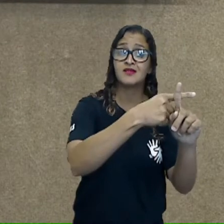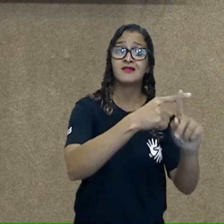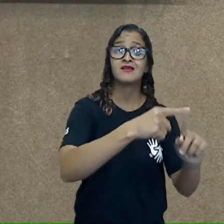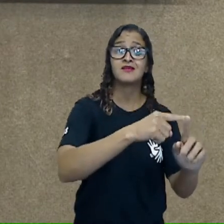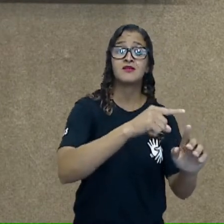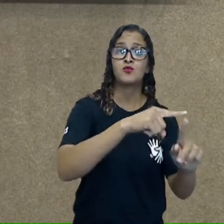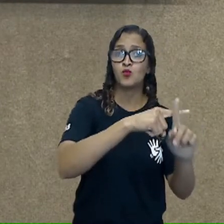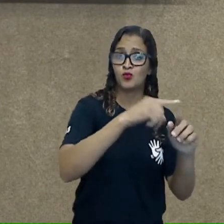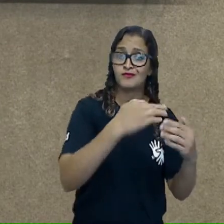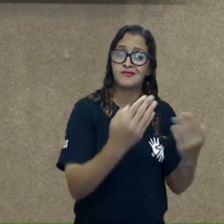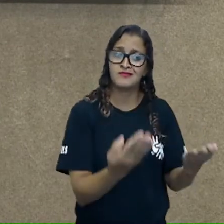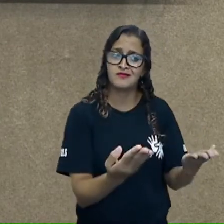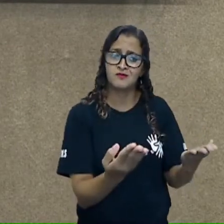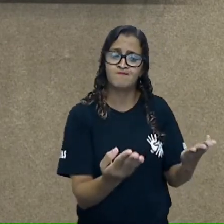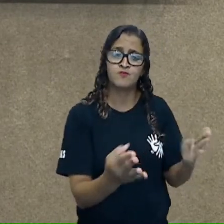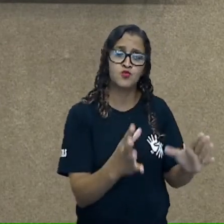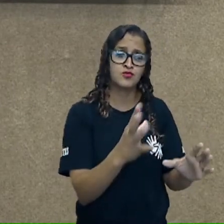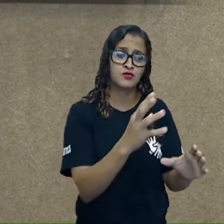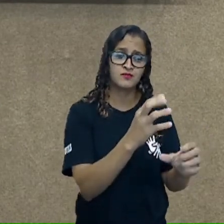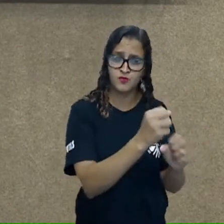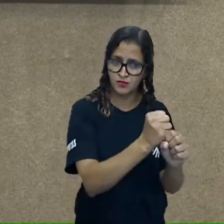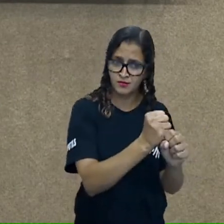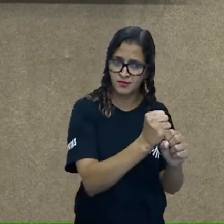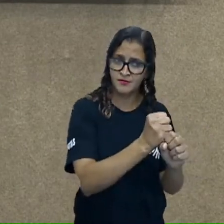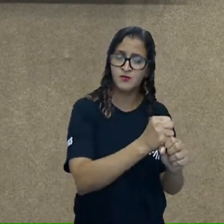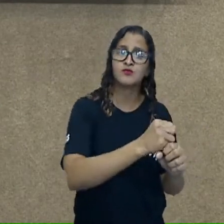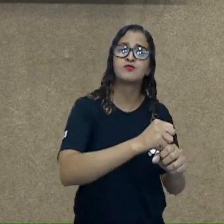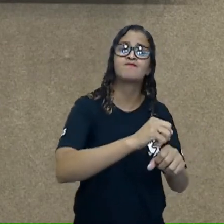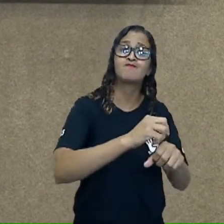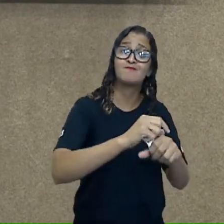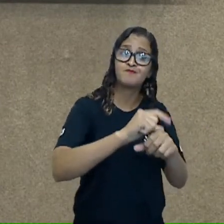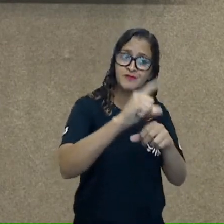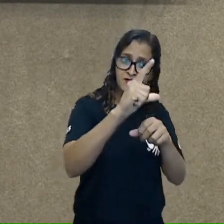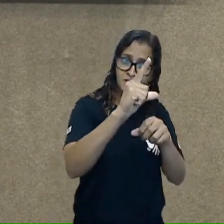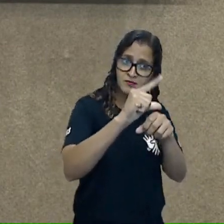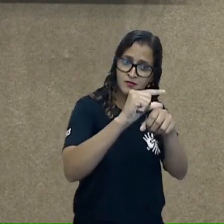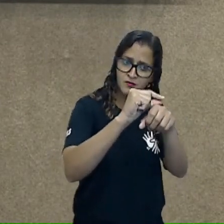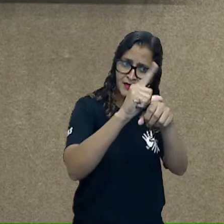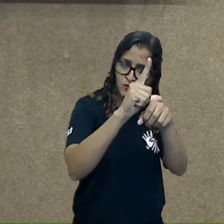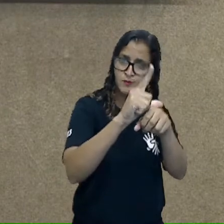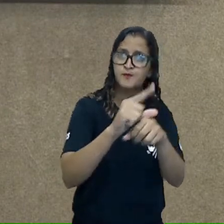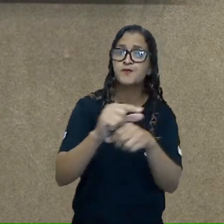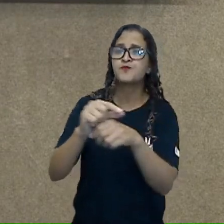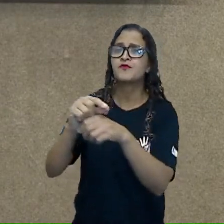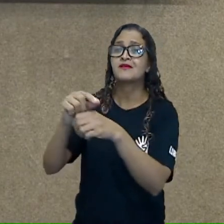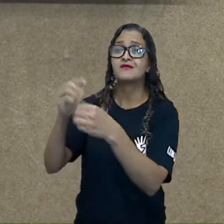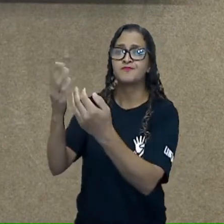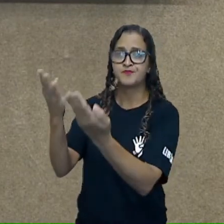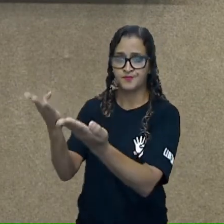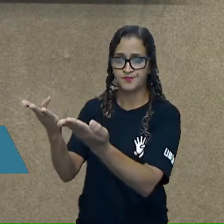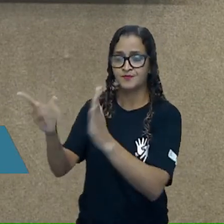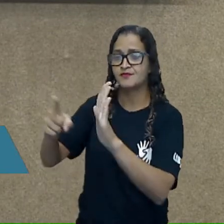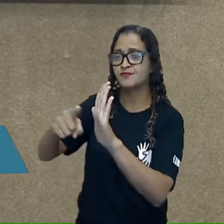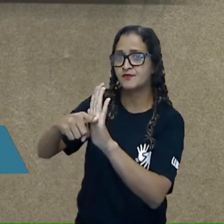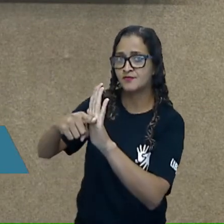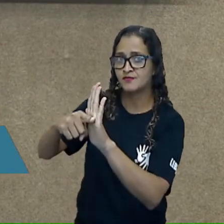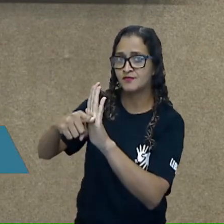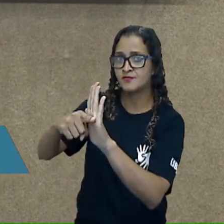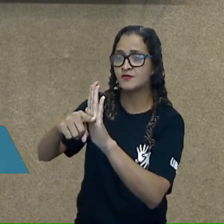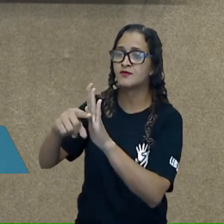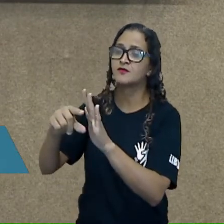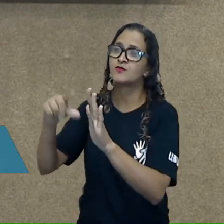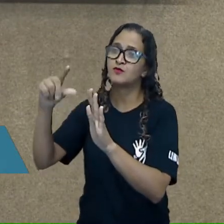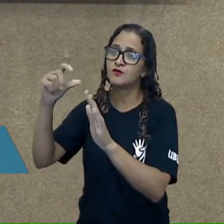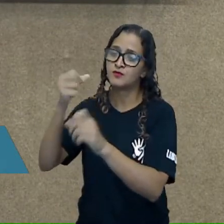número maior. E na subtração, eu vou tirar. Eu vou encontrar um número menor.